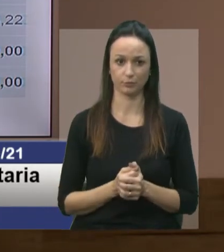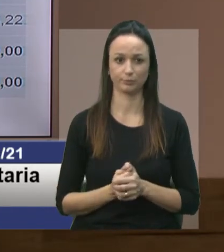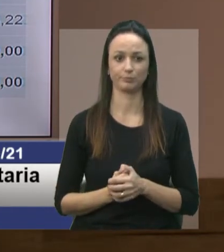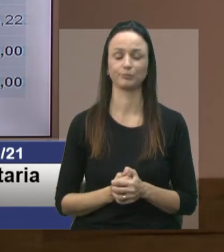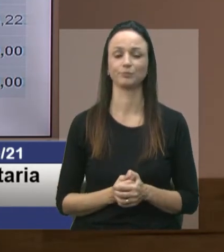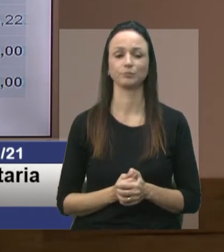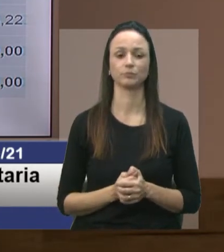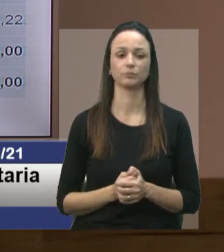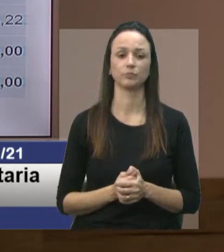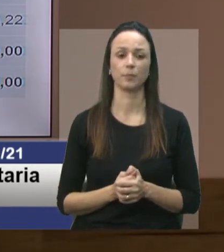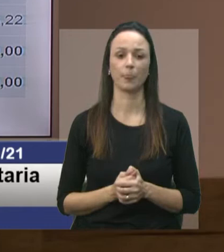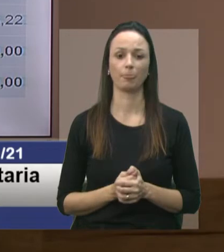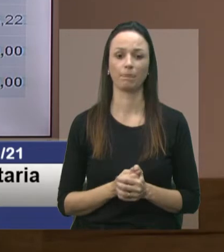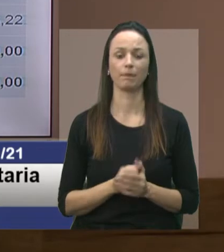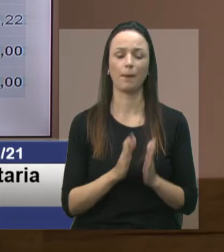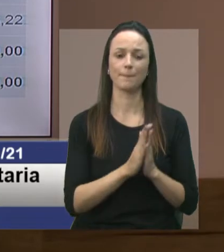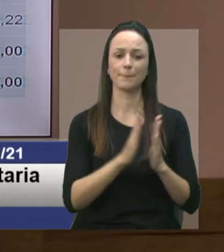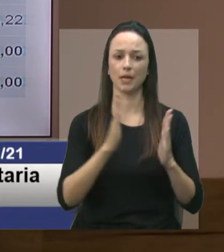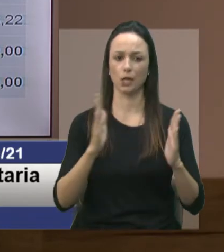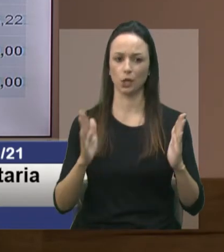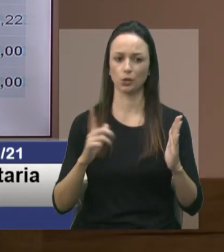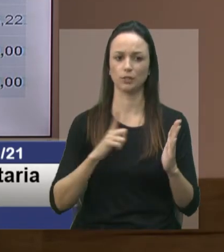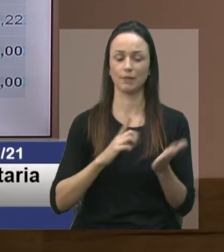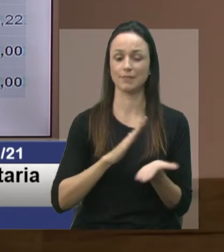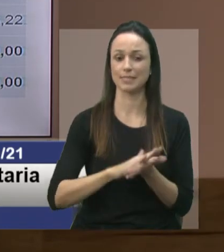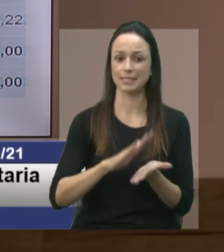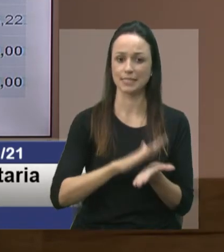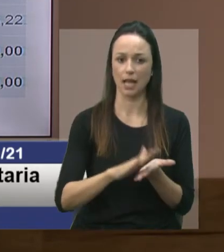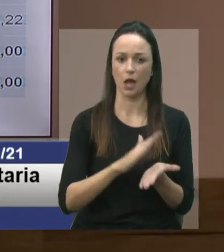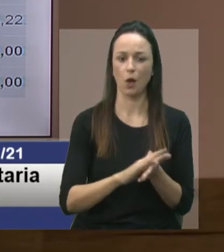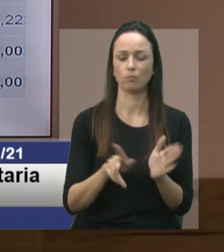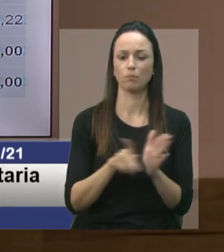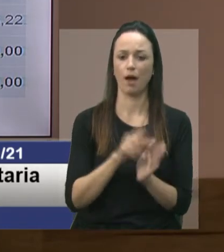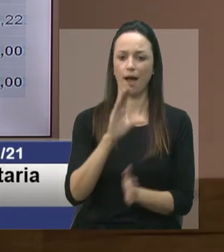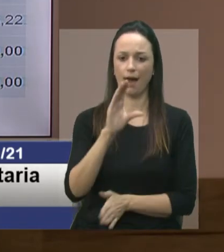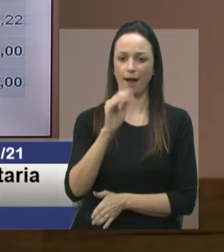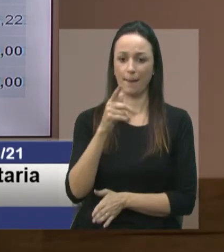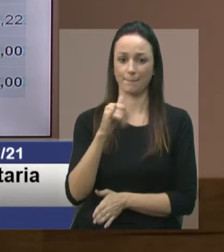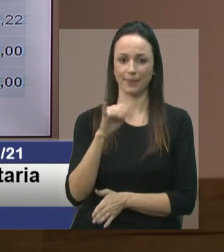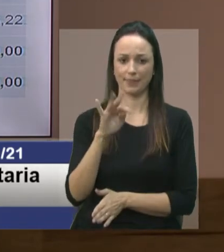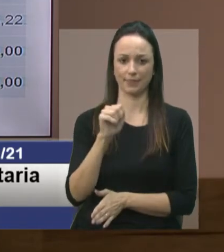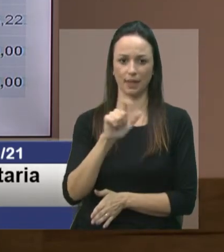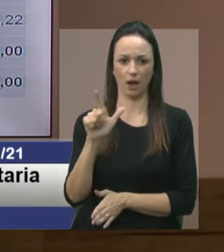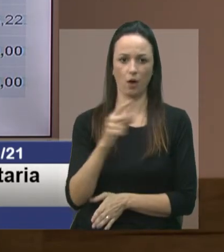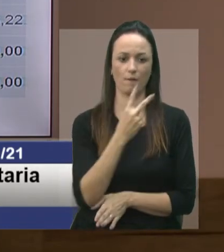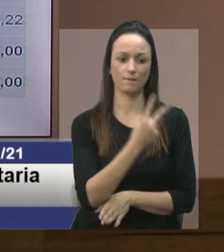R$ 132.662.540,68. No período, nós tivemos uma despesa de capital empenhada de